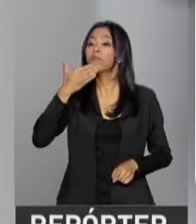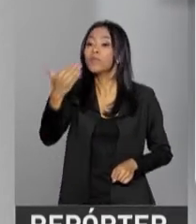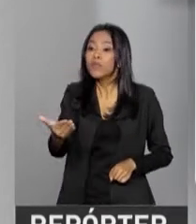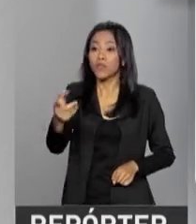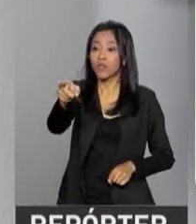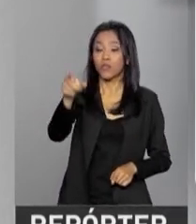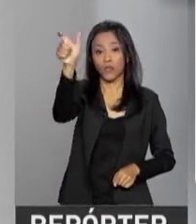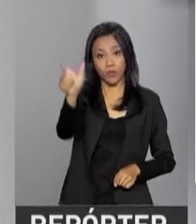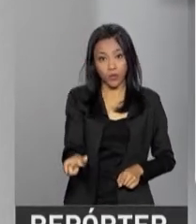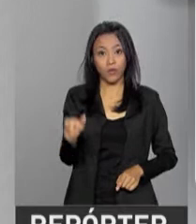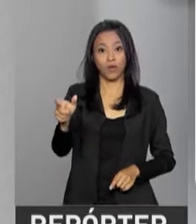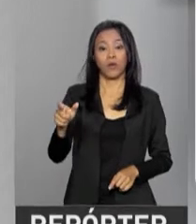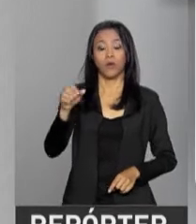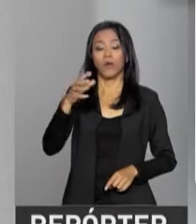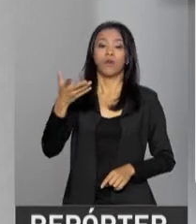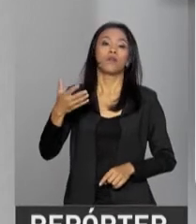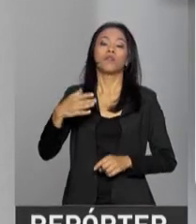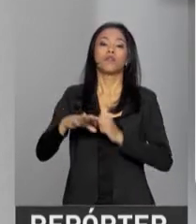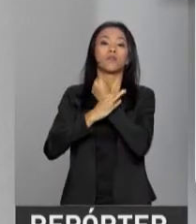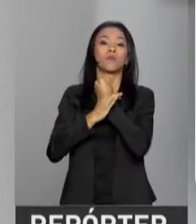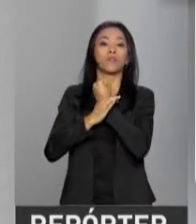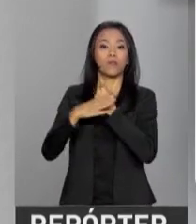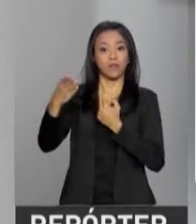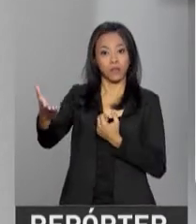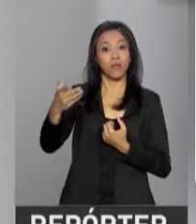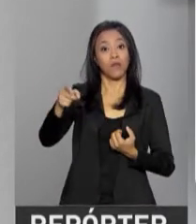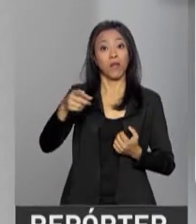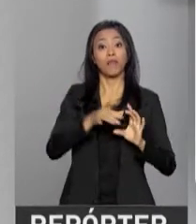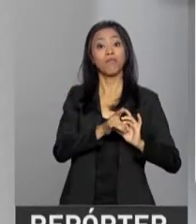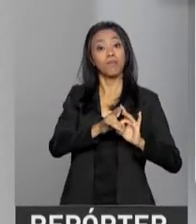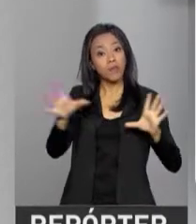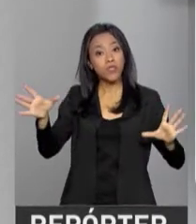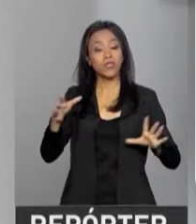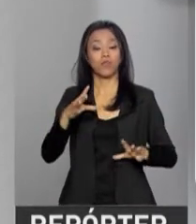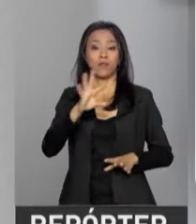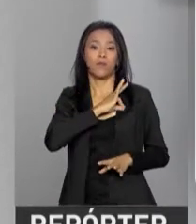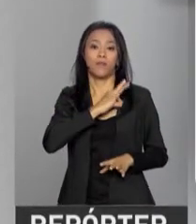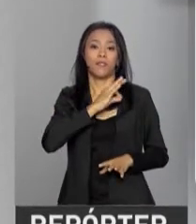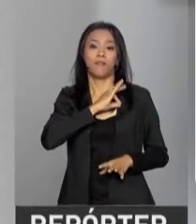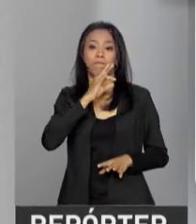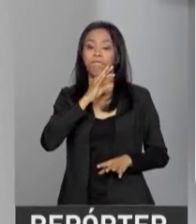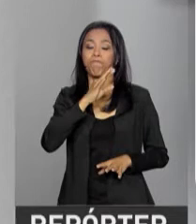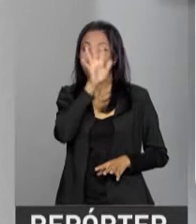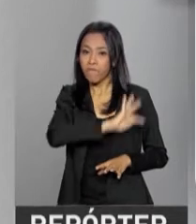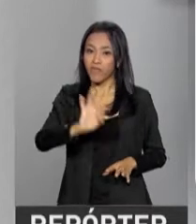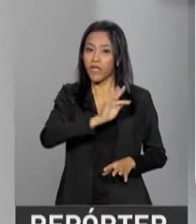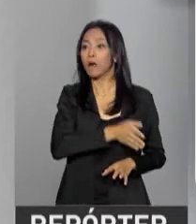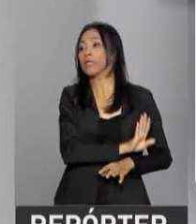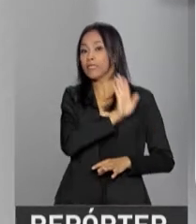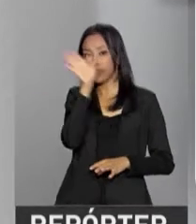pública raul julgman para colocar a polícia federal à disposição para auxiliar o interventor no estado do